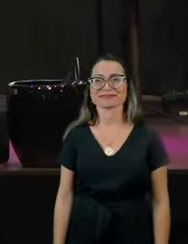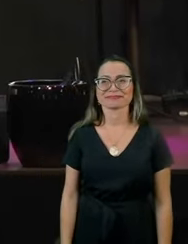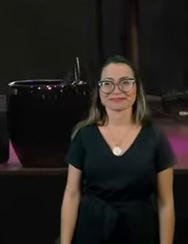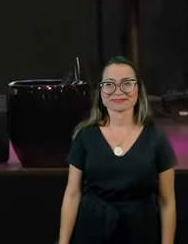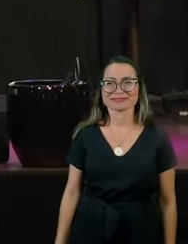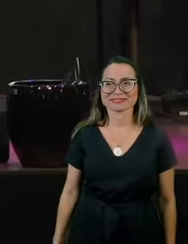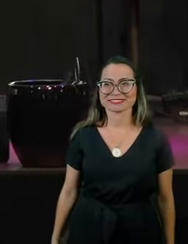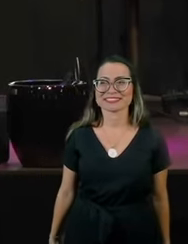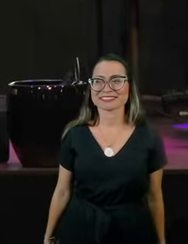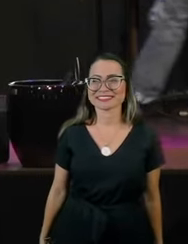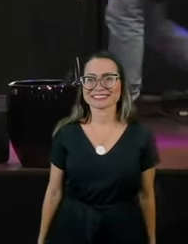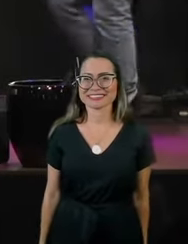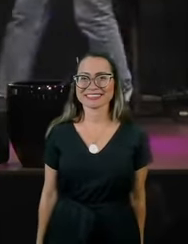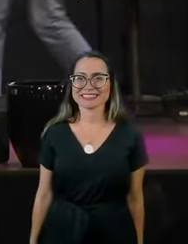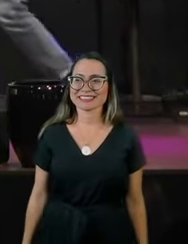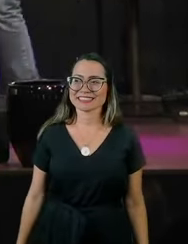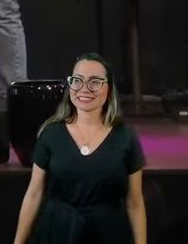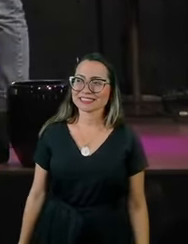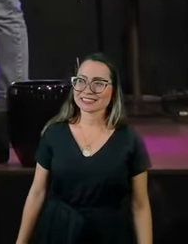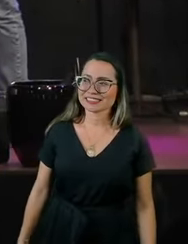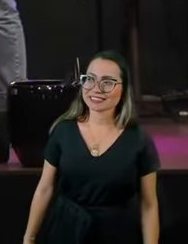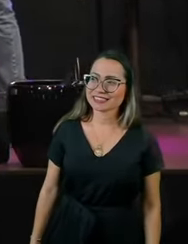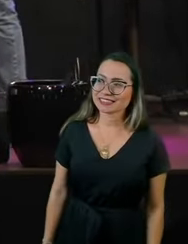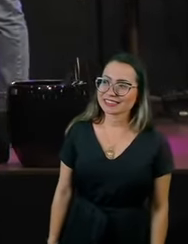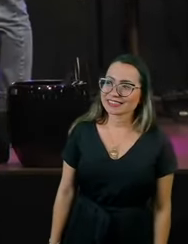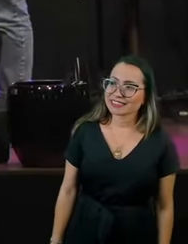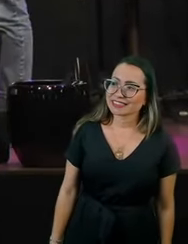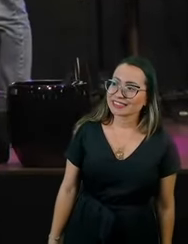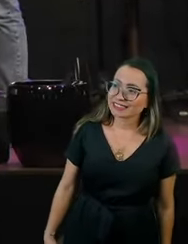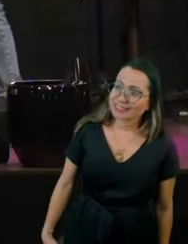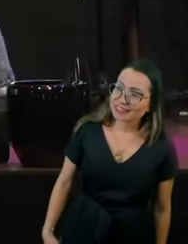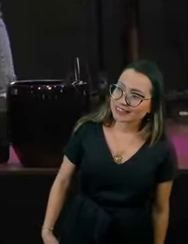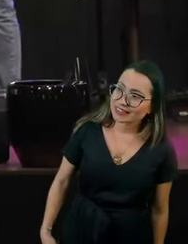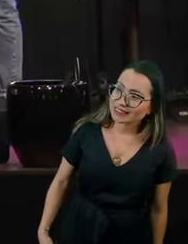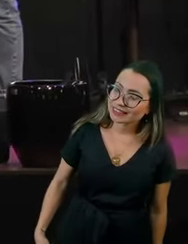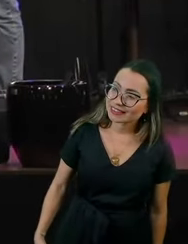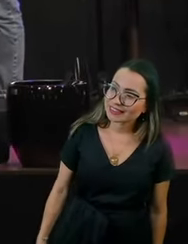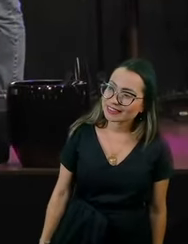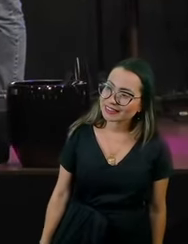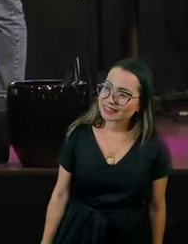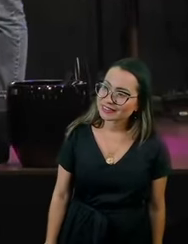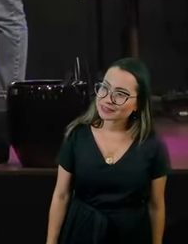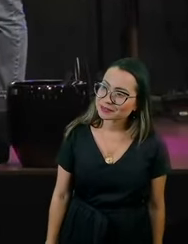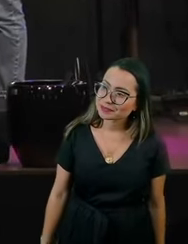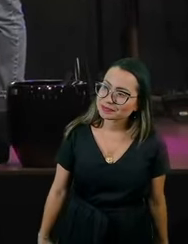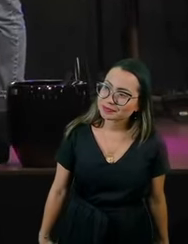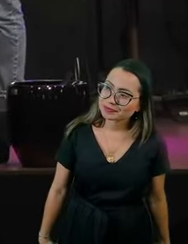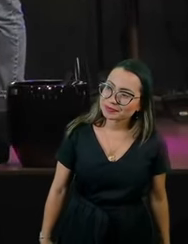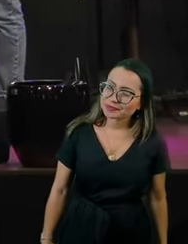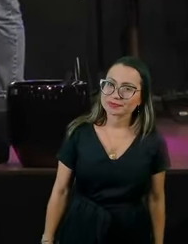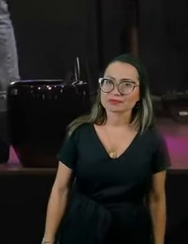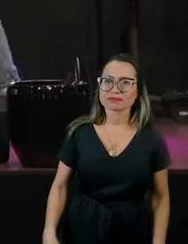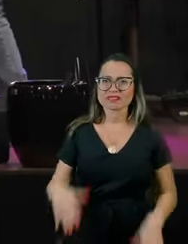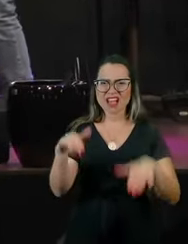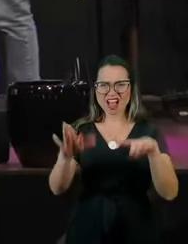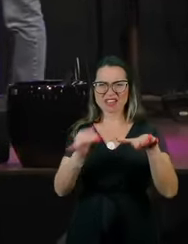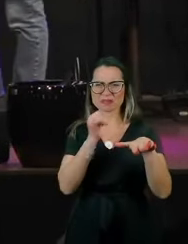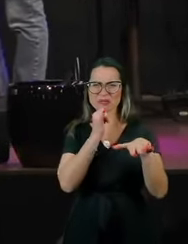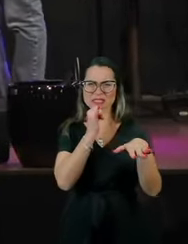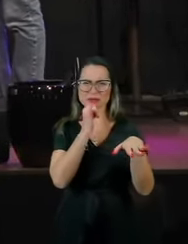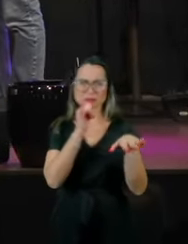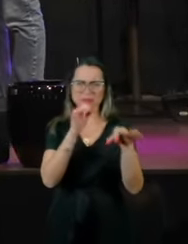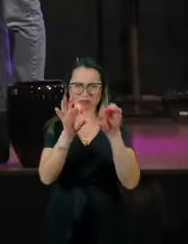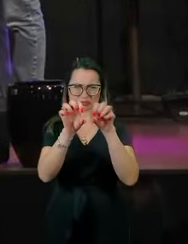Meu Timóteo. Segura aqui. E às vezes um tubo rígido tem dificuldade de